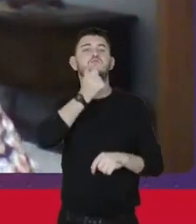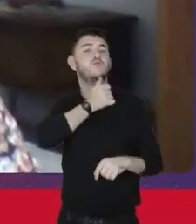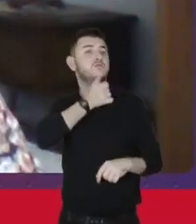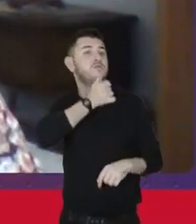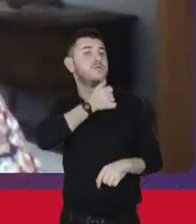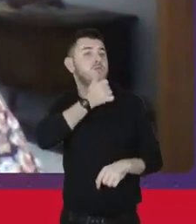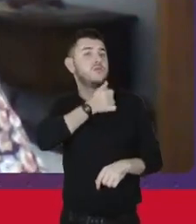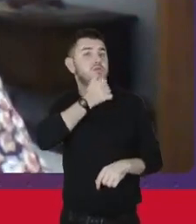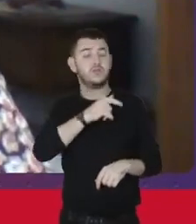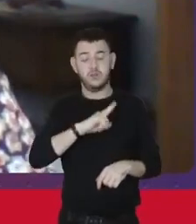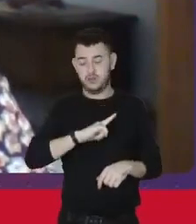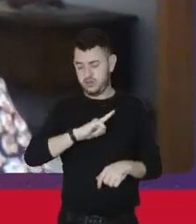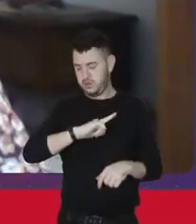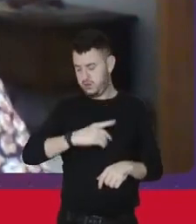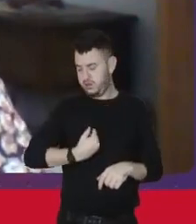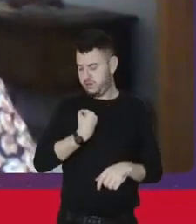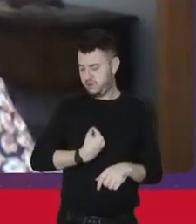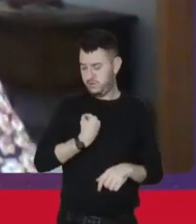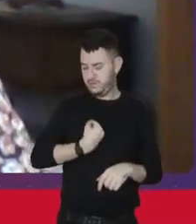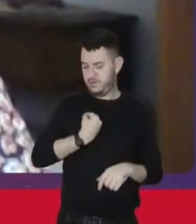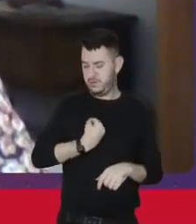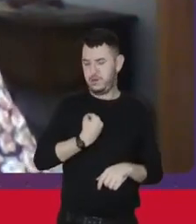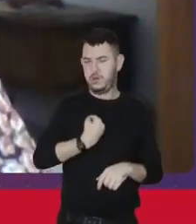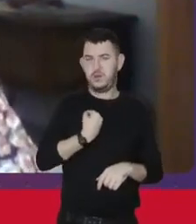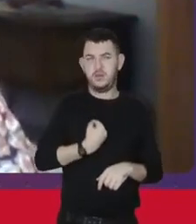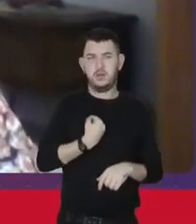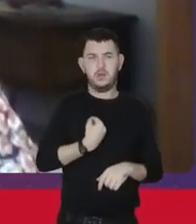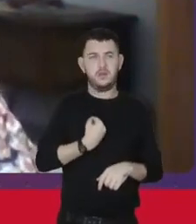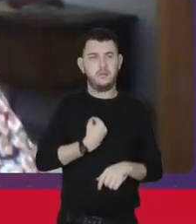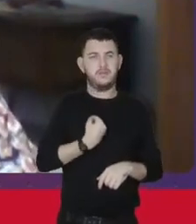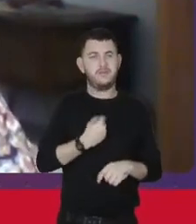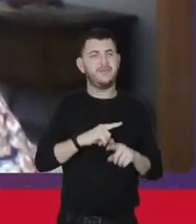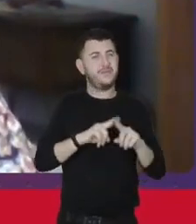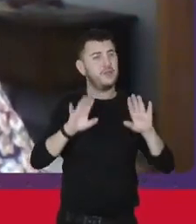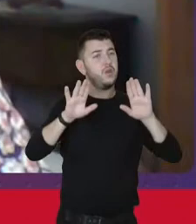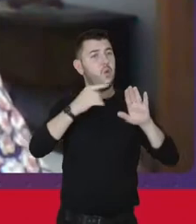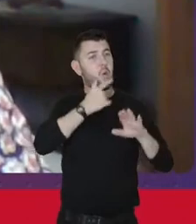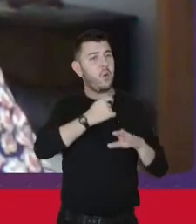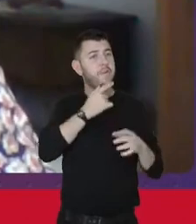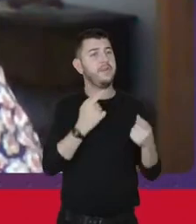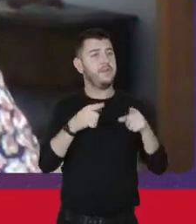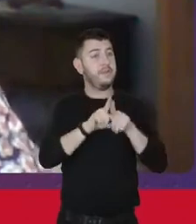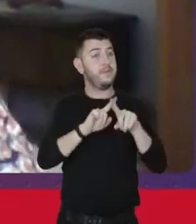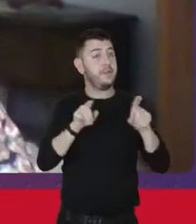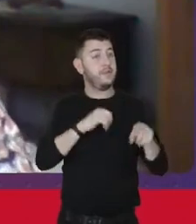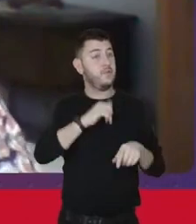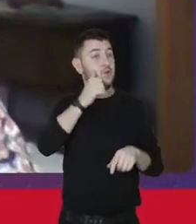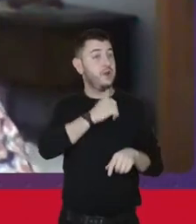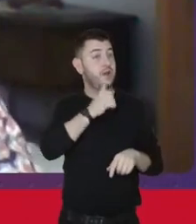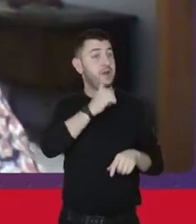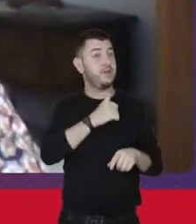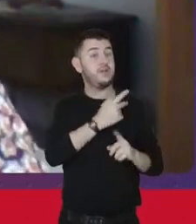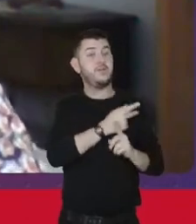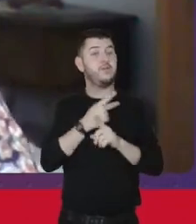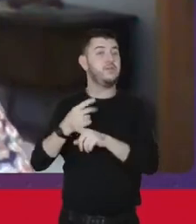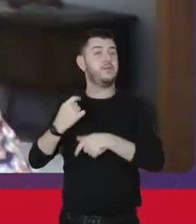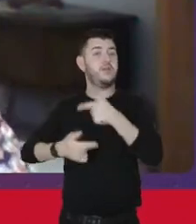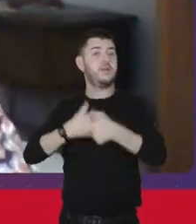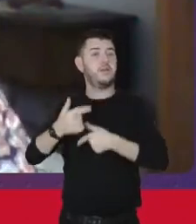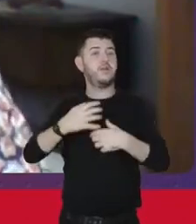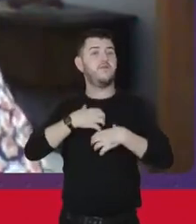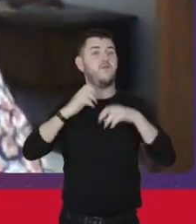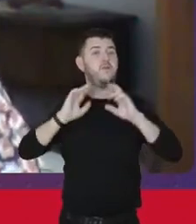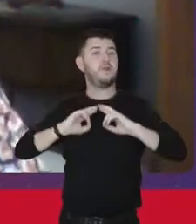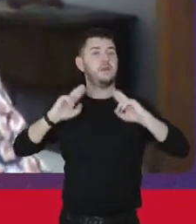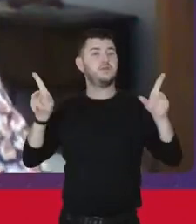mulheres que estão em busca, mas homens também, mas principalmente mulheres, em busca de outras formas de trabalho, de